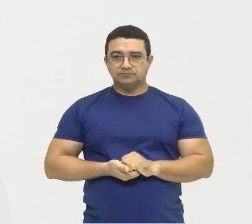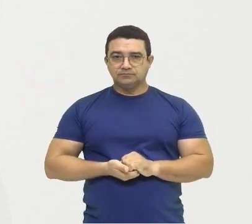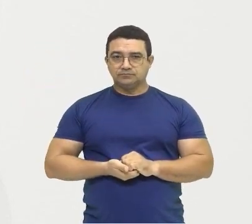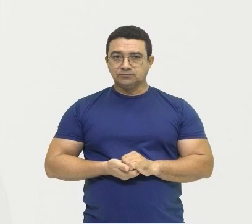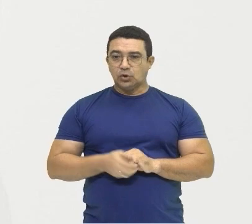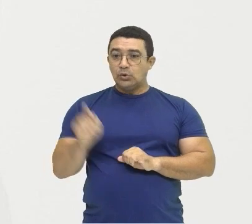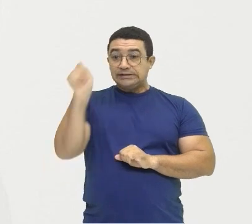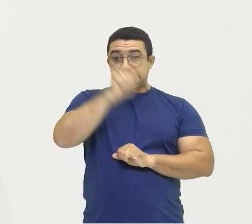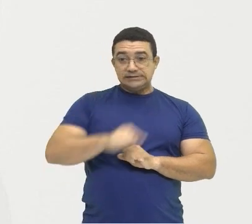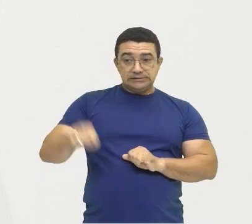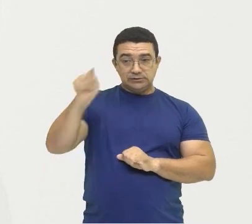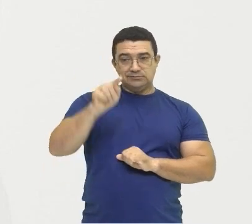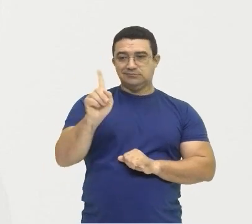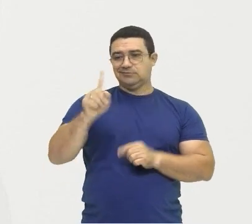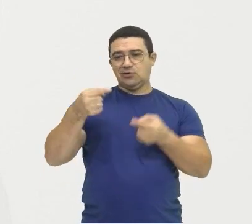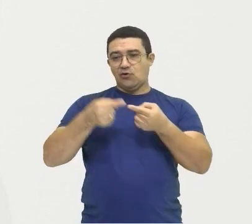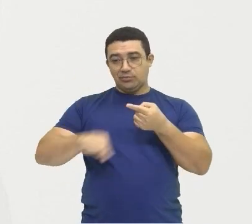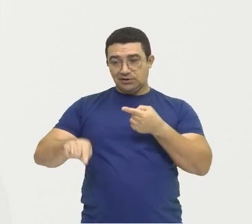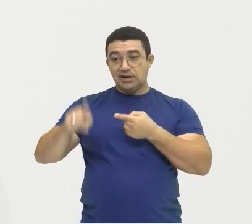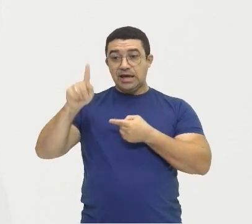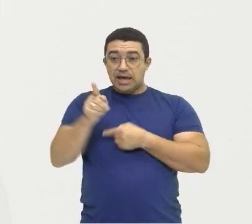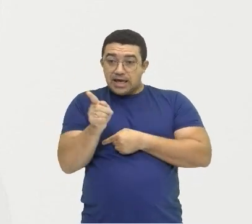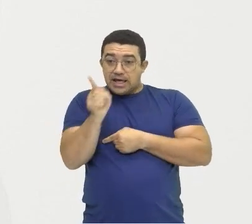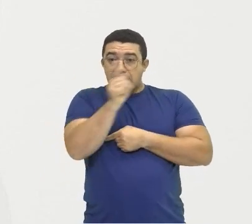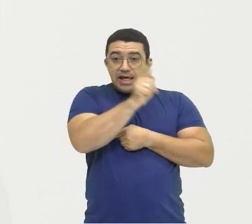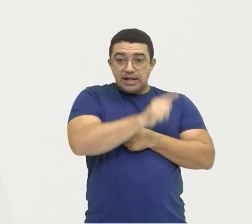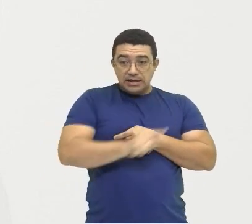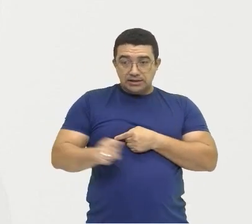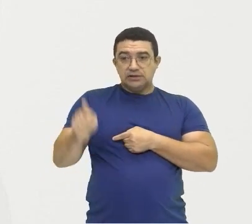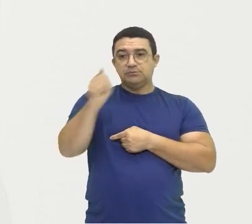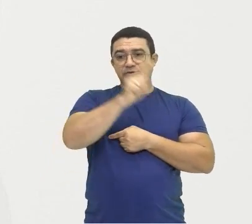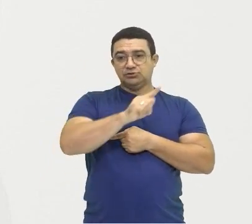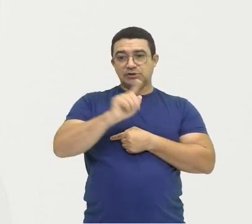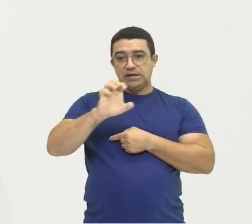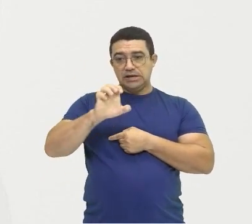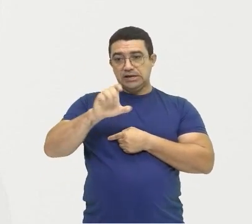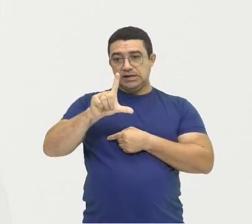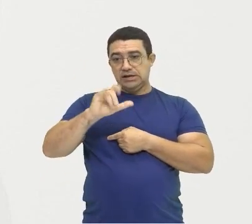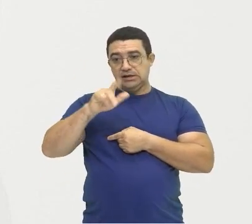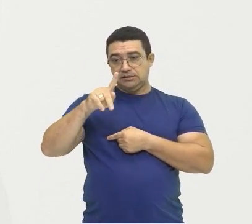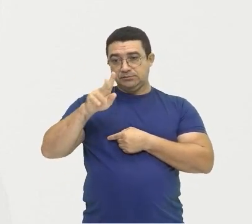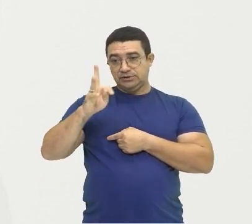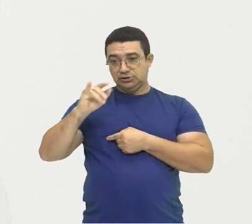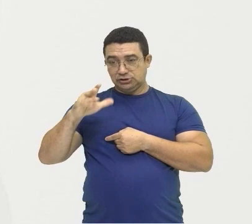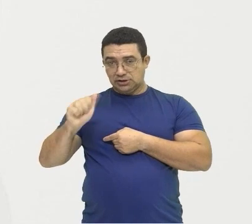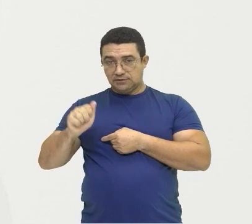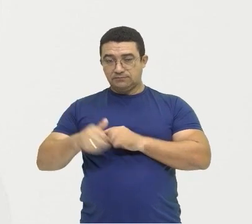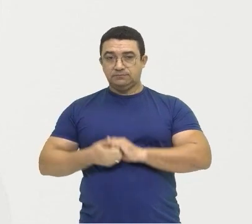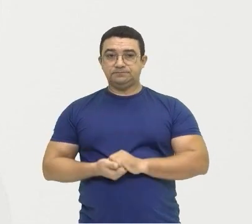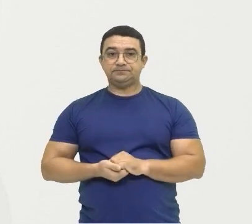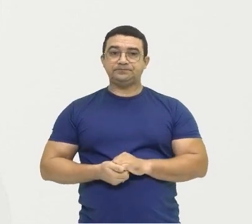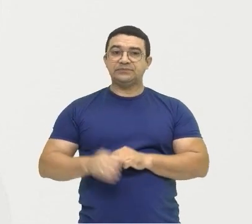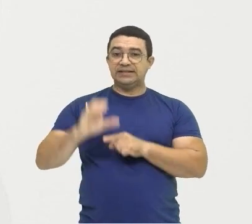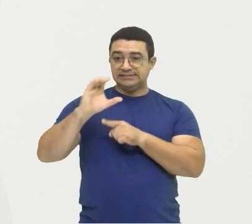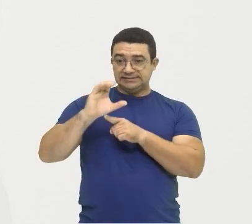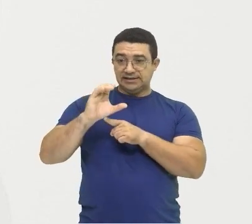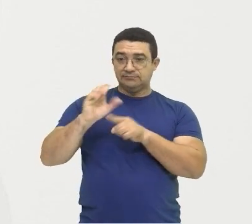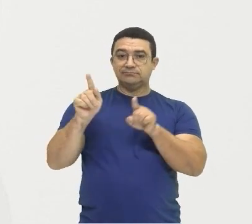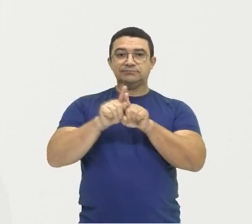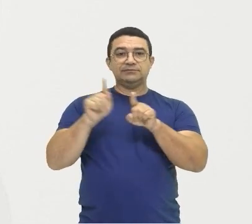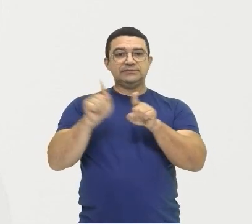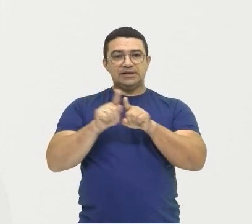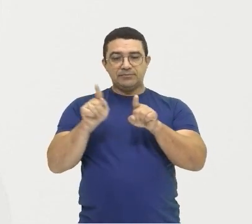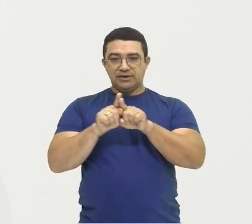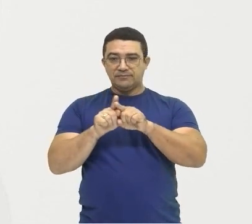elipse. Novamente aqui a letra D fala que as órbitas são circulares. E aí coloca a Terra